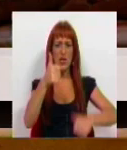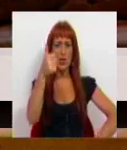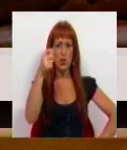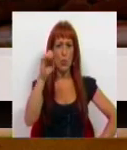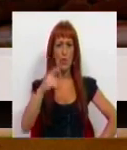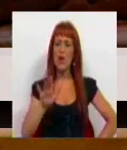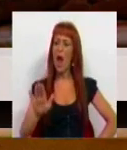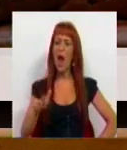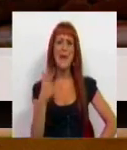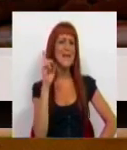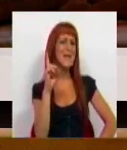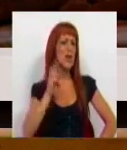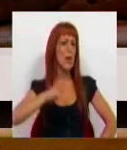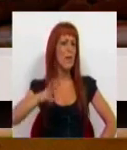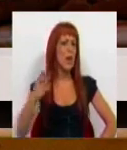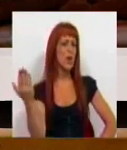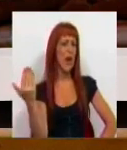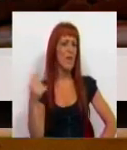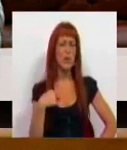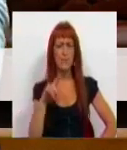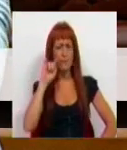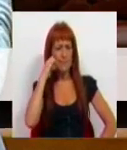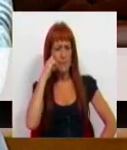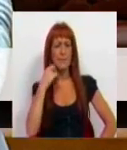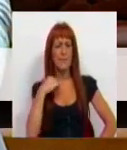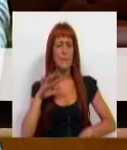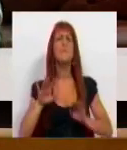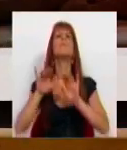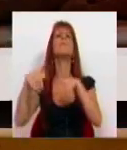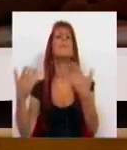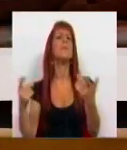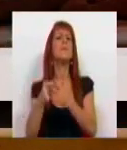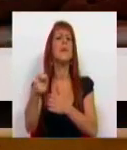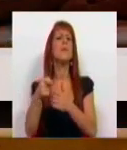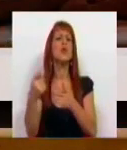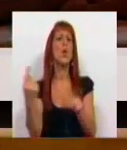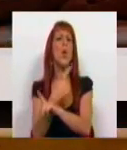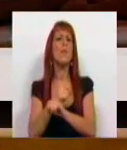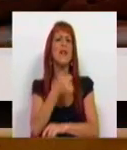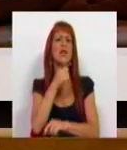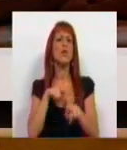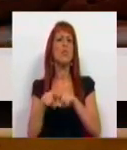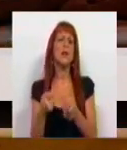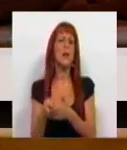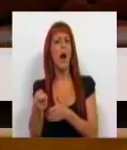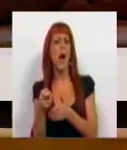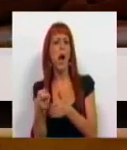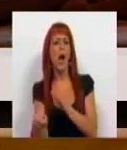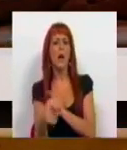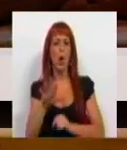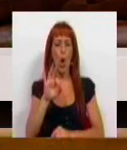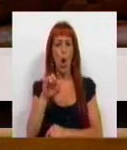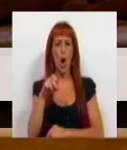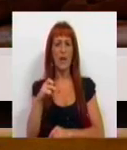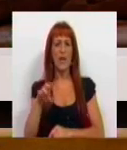BES, sobravam 6 milhões e desconfiava-se que tinham terminado a pagar a compra de decisores políticos. Quando Horthy